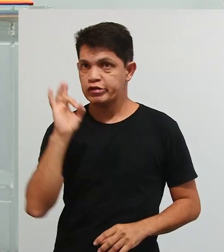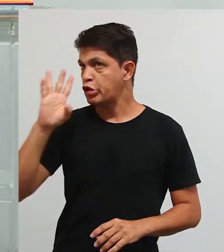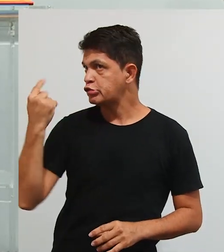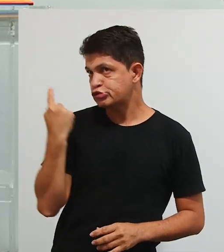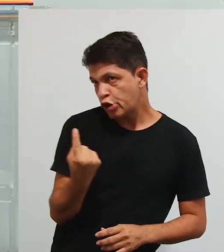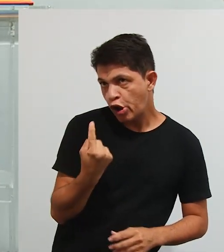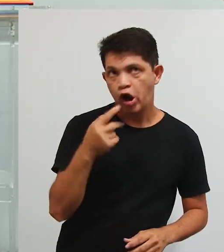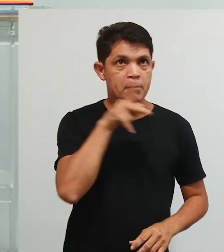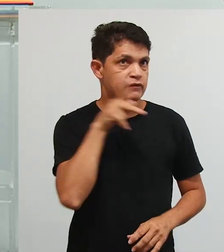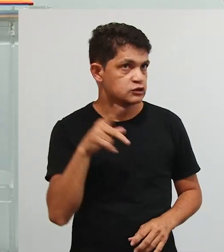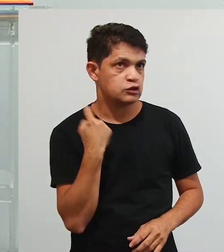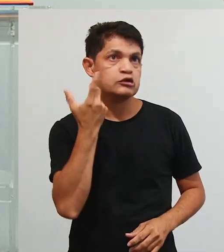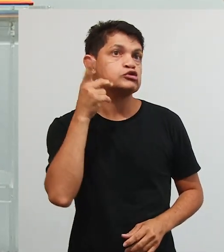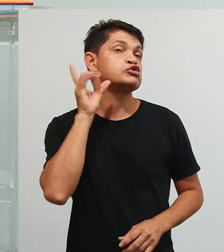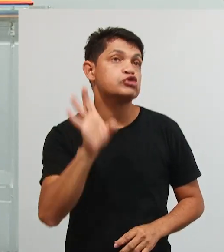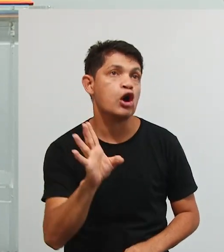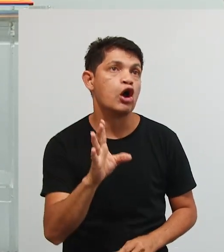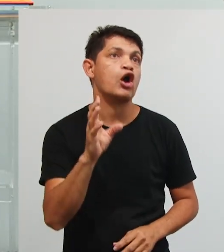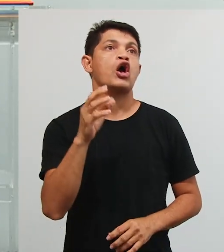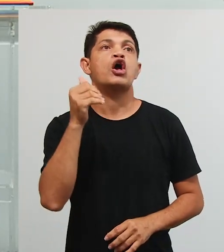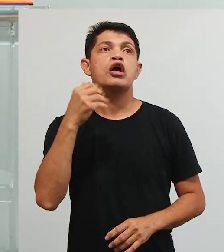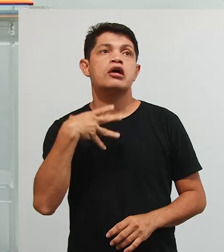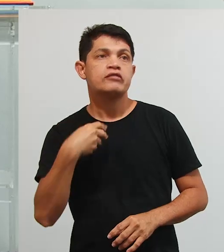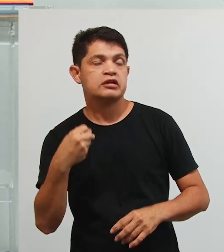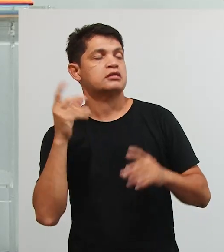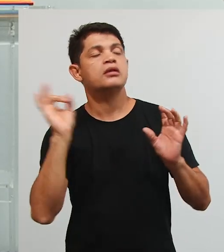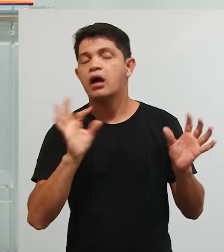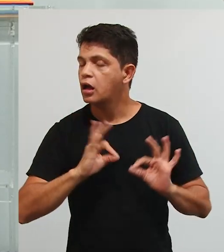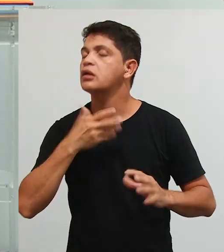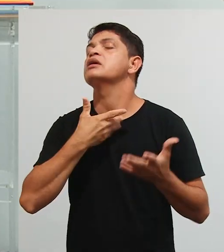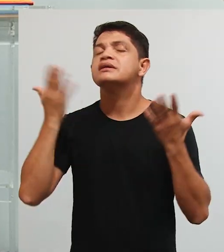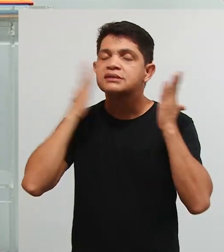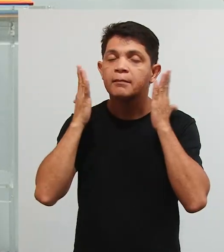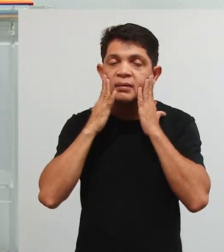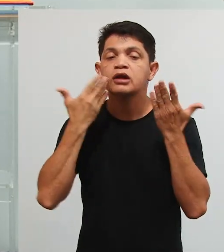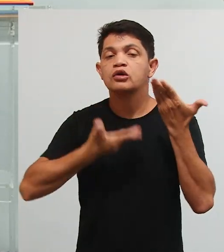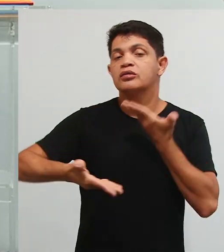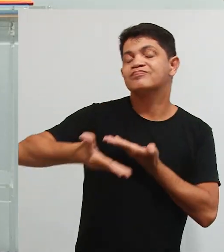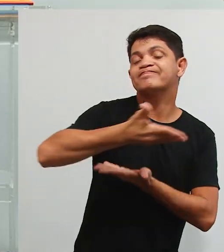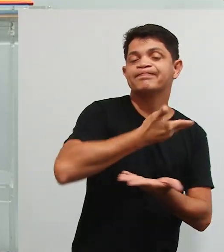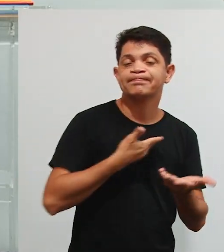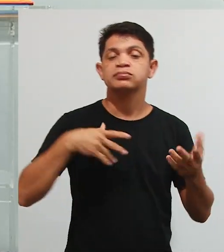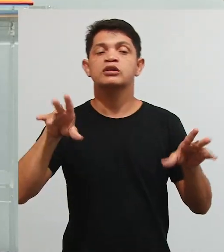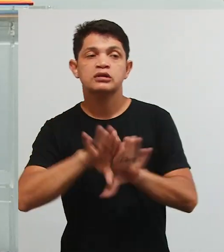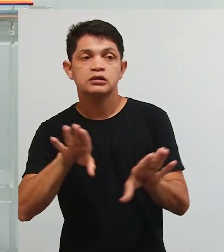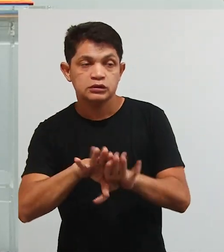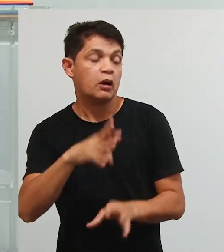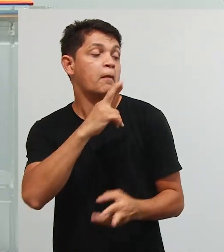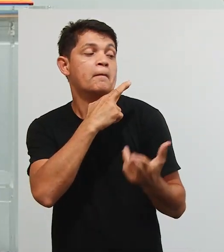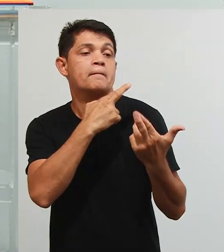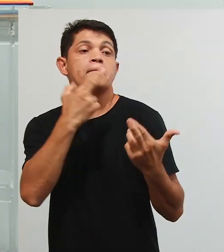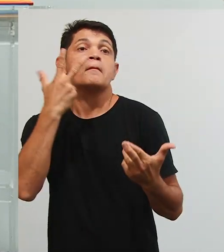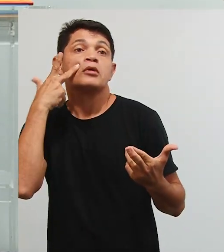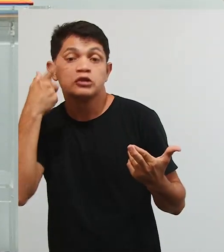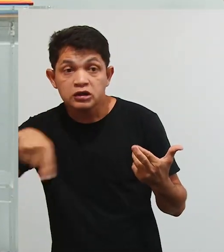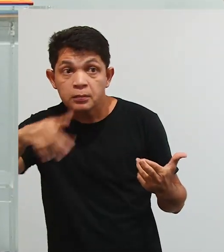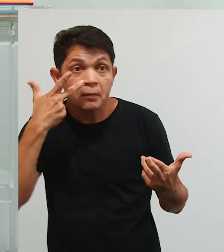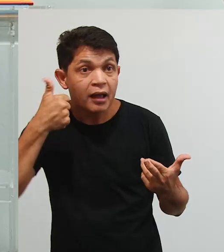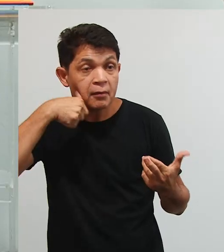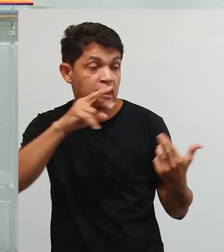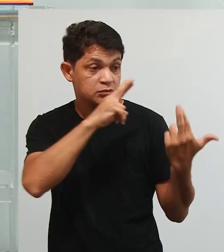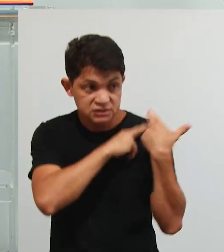ciclos interativos e adaptativos, como a utilização de estratégias ativas e renováveis. Professora, eu não entendi nada